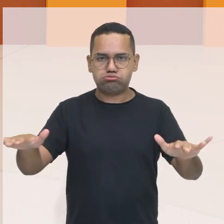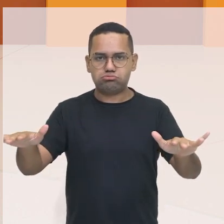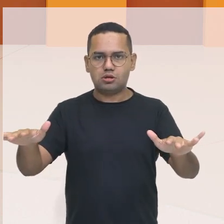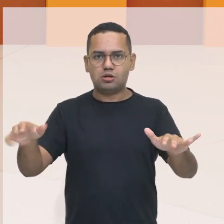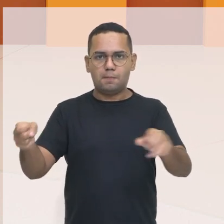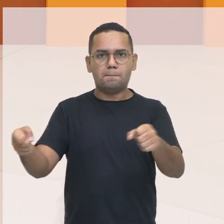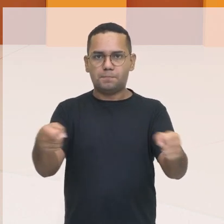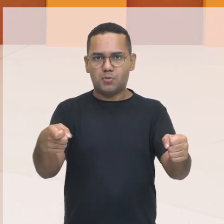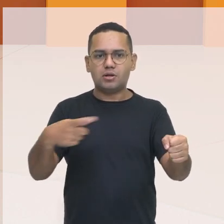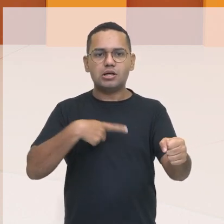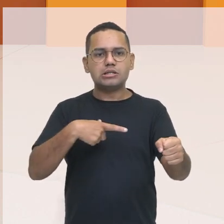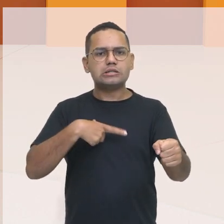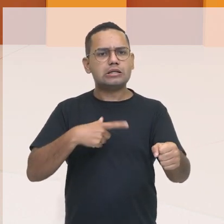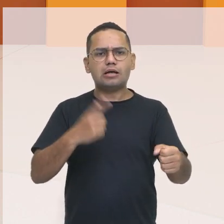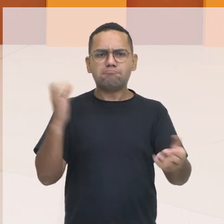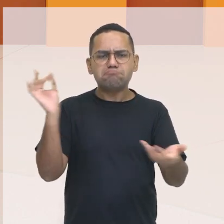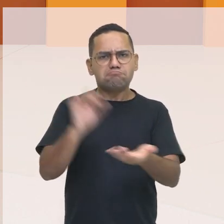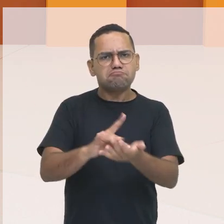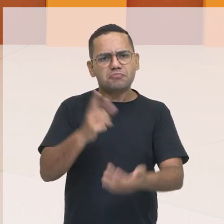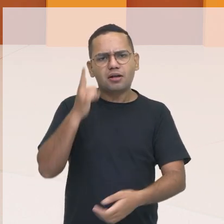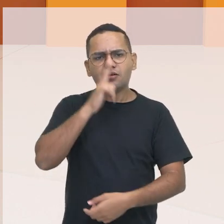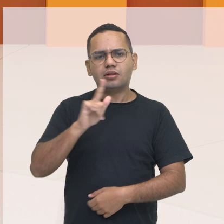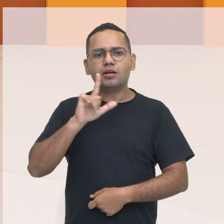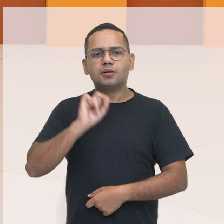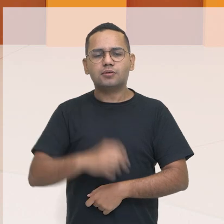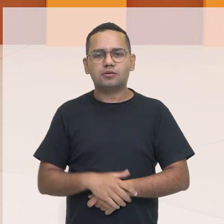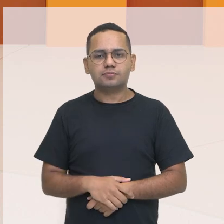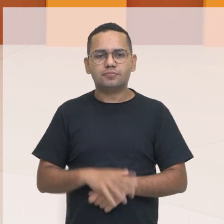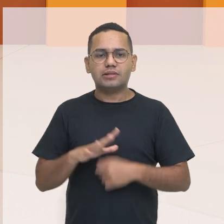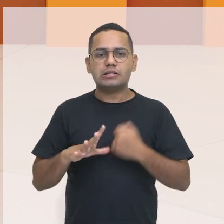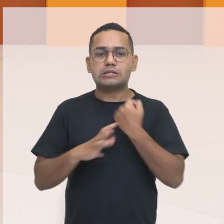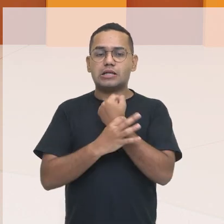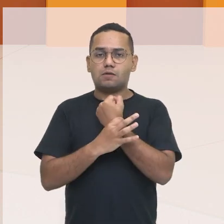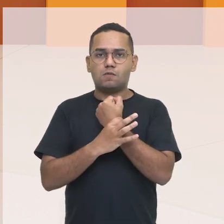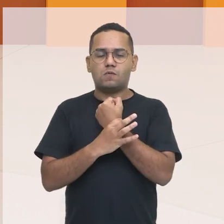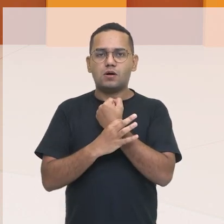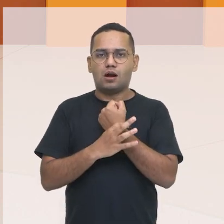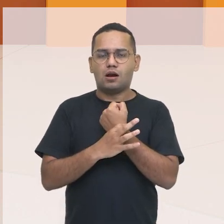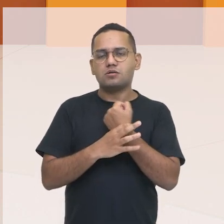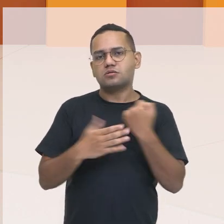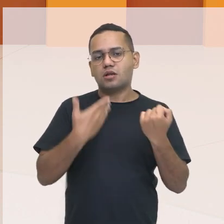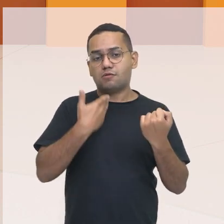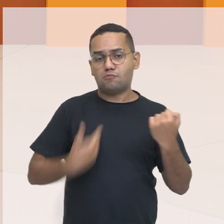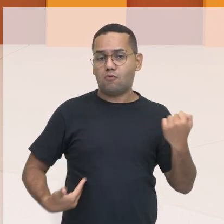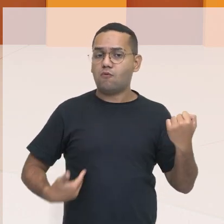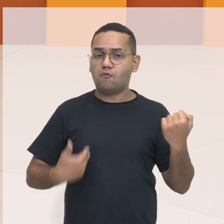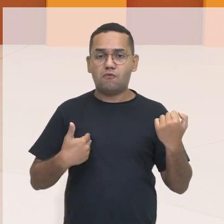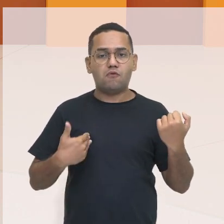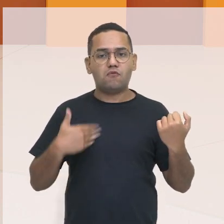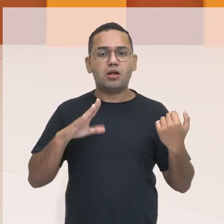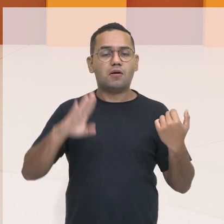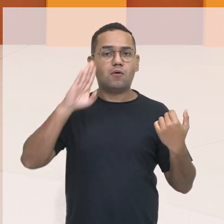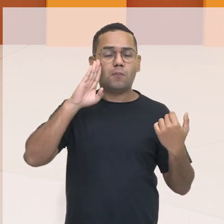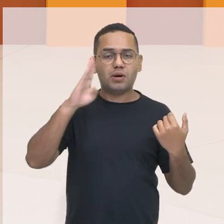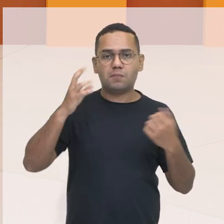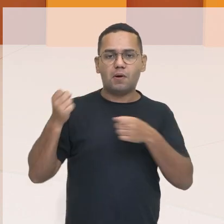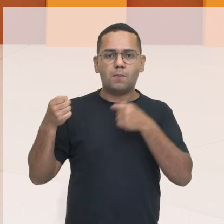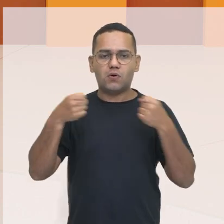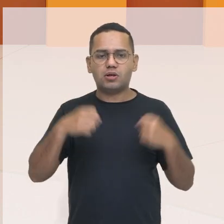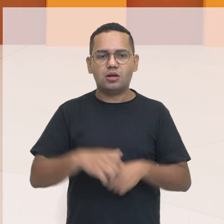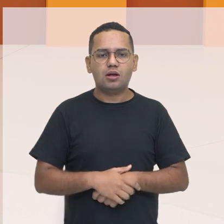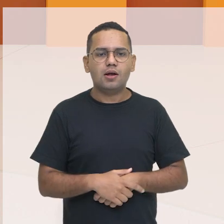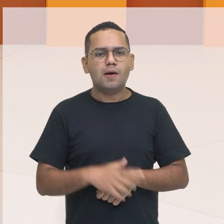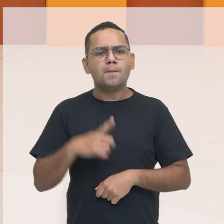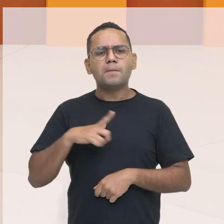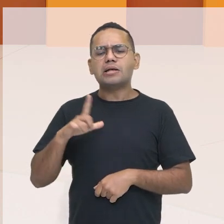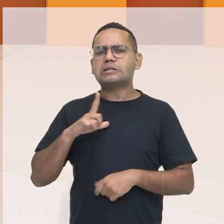mais eficaz, transformando em sustentáculo do macropoder. E estão espalhados